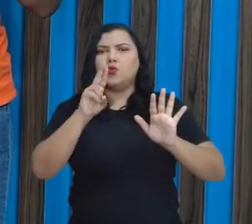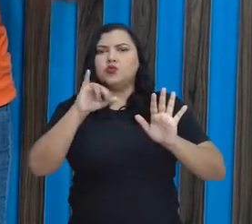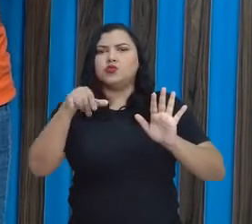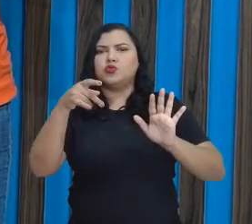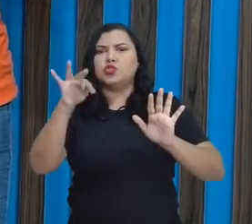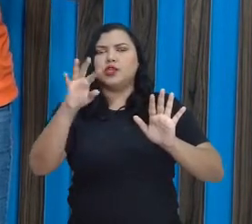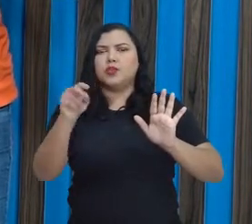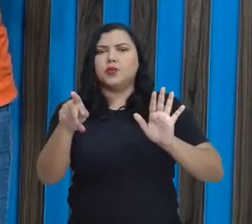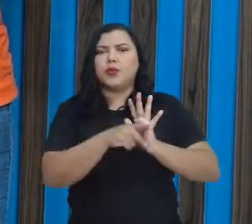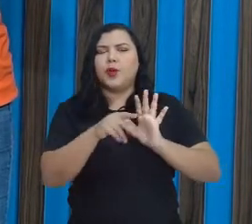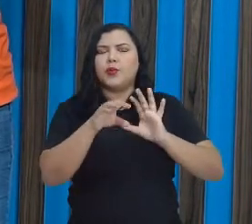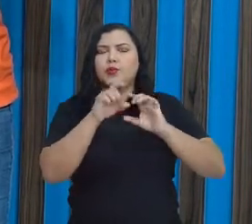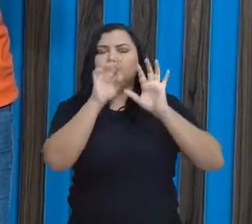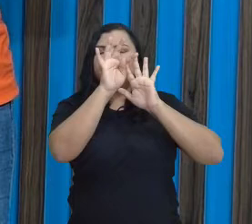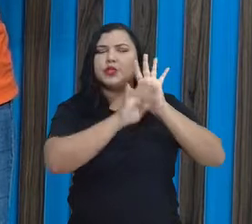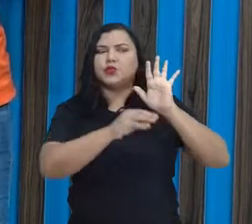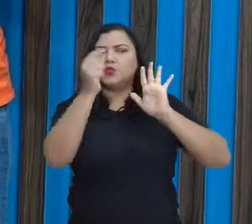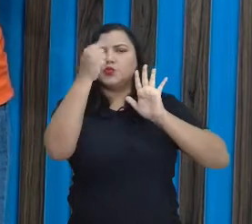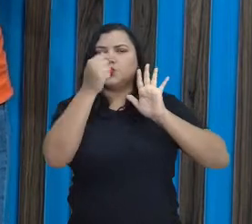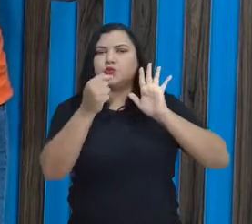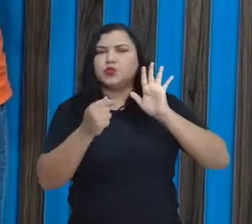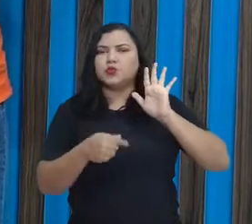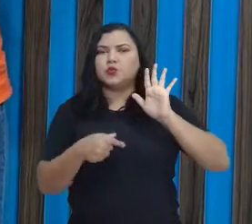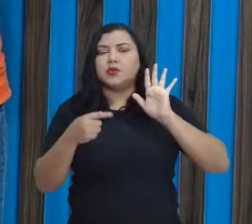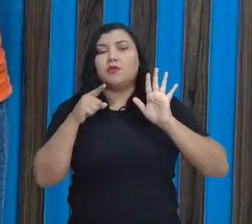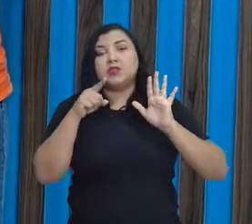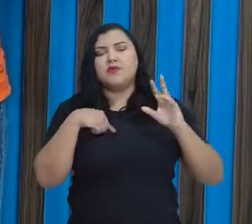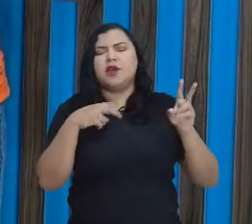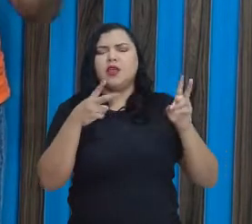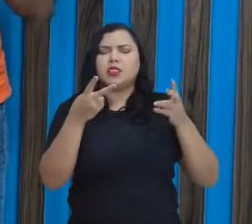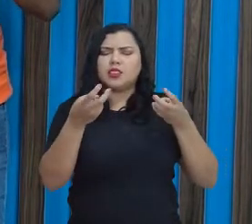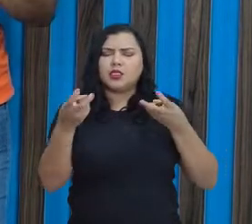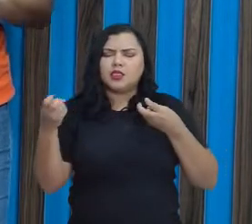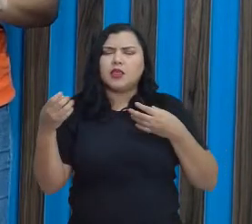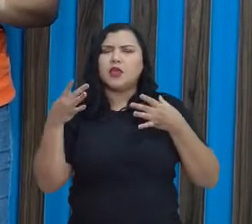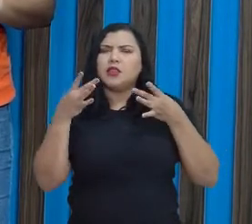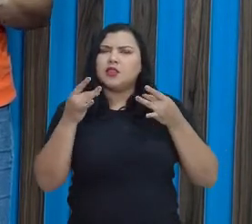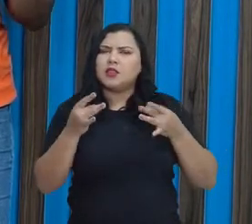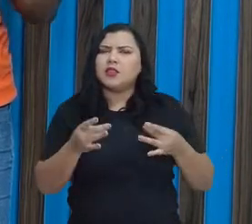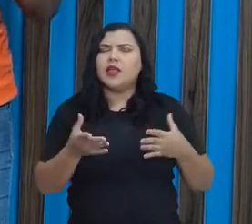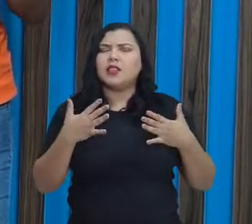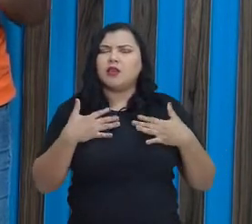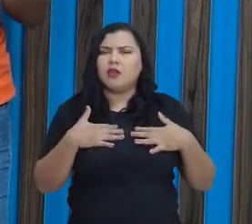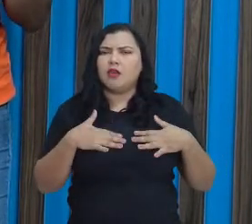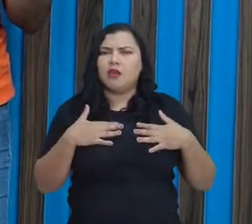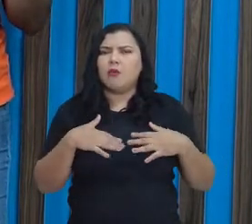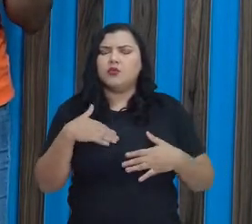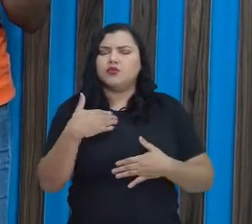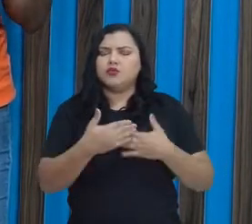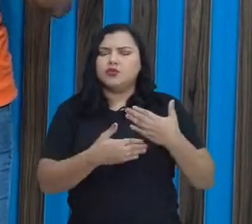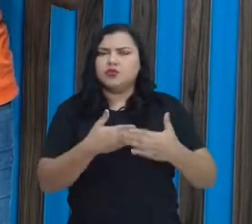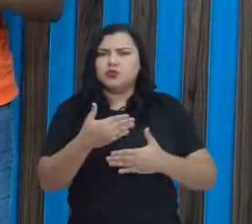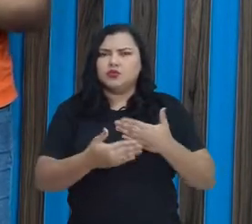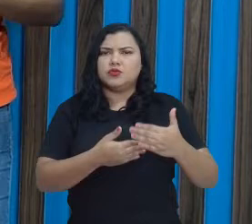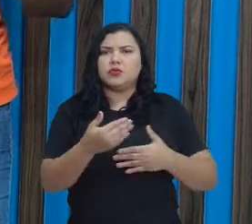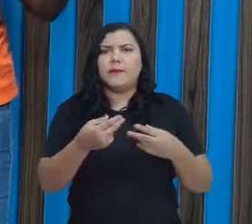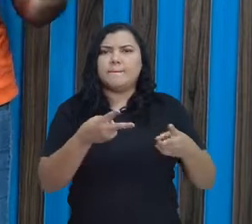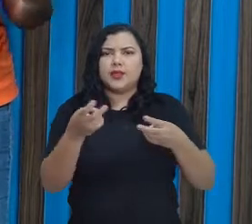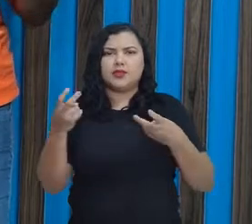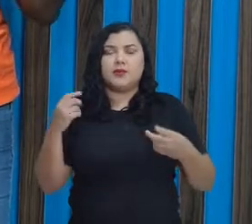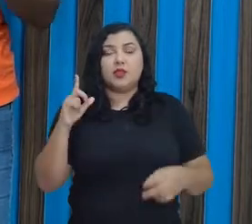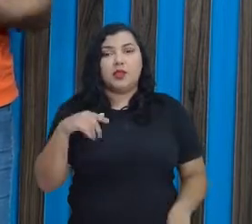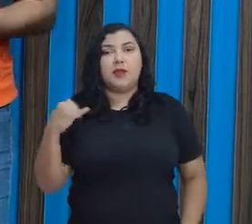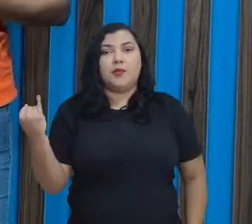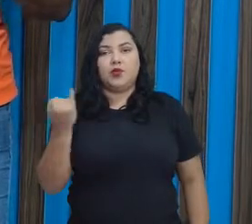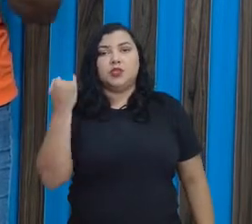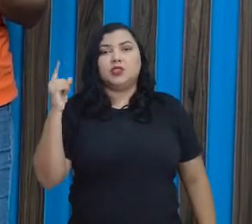oração e vendo ali, esse aqui é o sujeito, o verbo está concordando com ele, esse aqui é o predicado. É importante que a